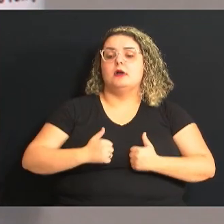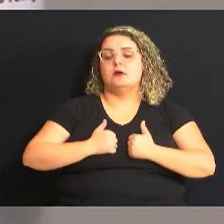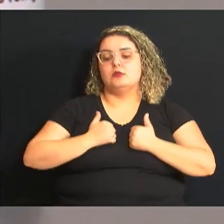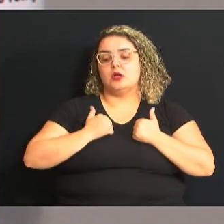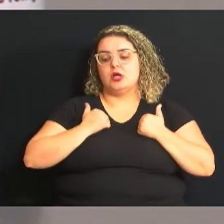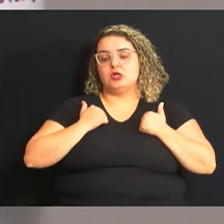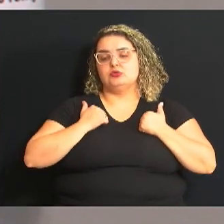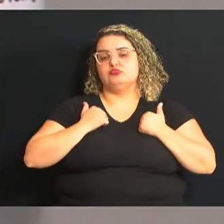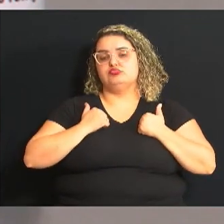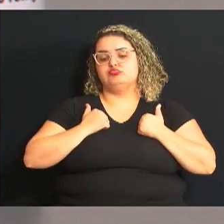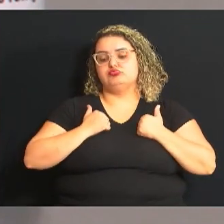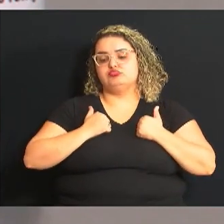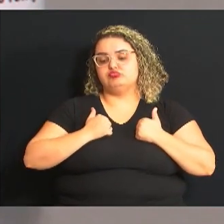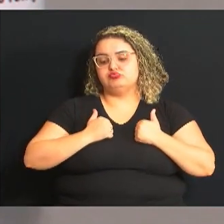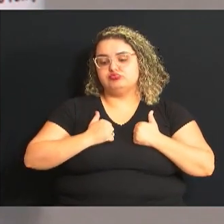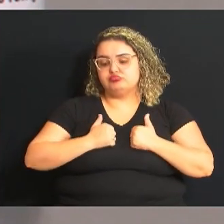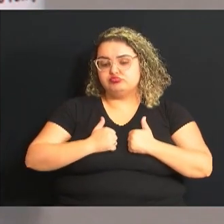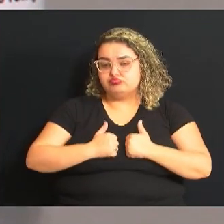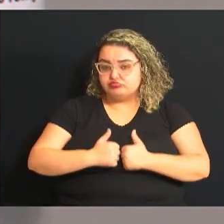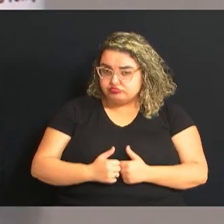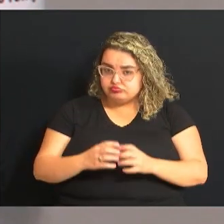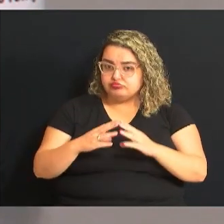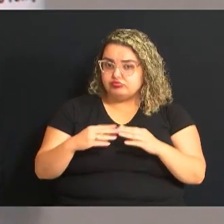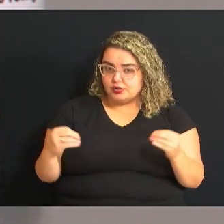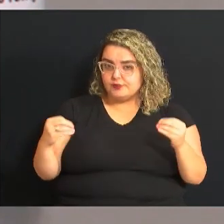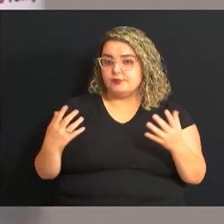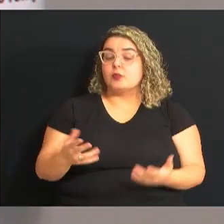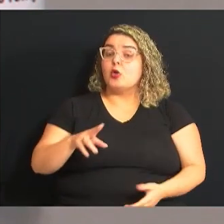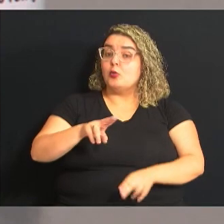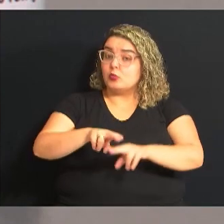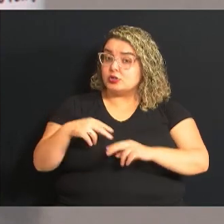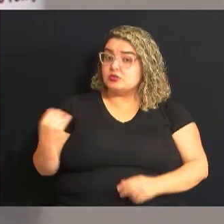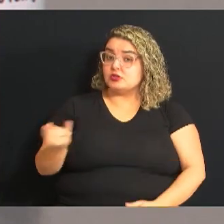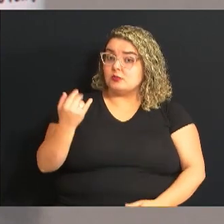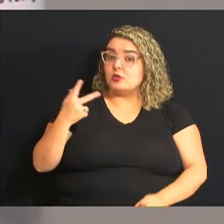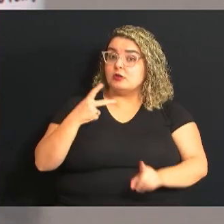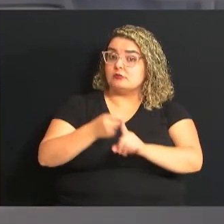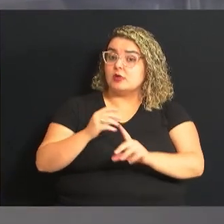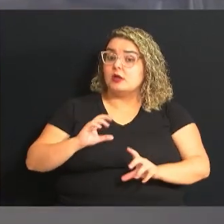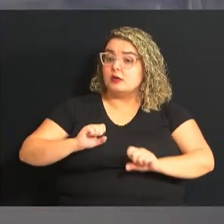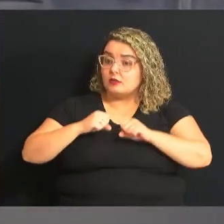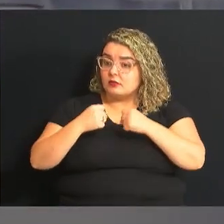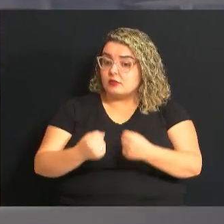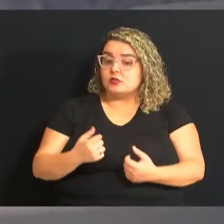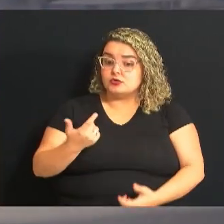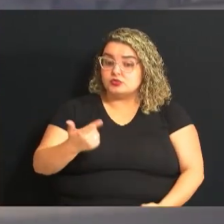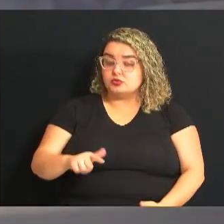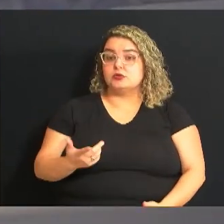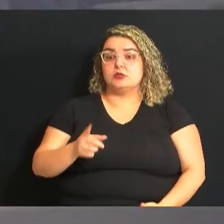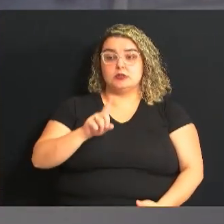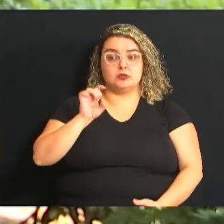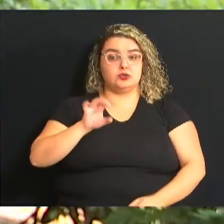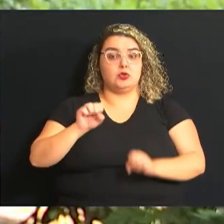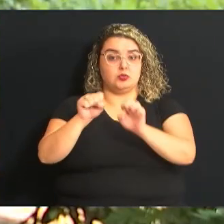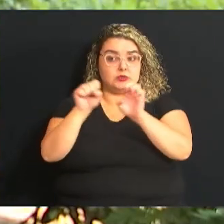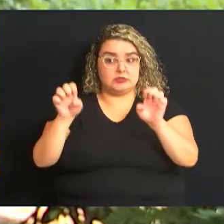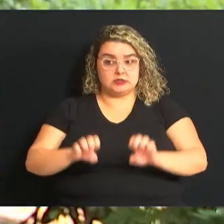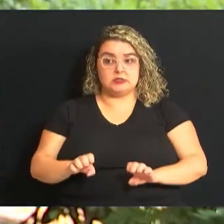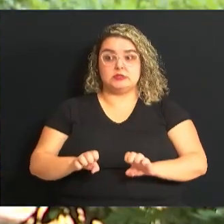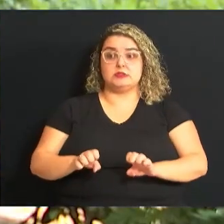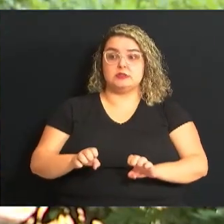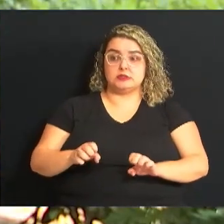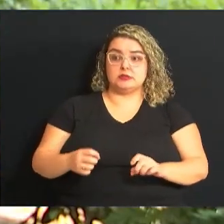essa imunidade. E é por isso que é importante manter as doses de reforço em dia também. Não só o esquema inicial, que é dose 1